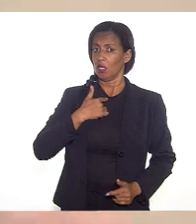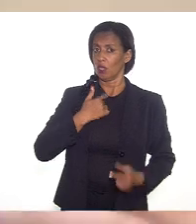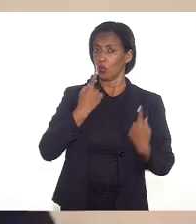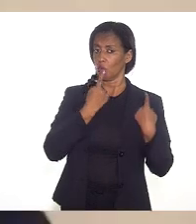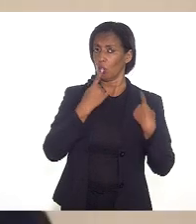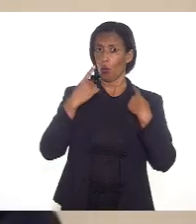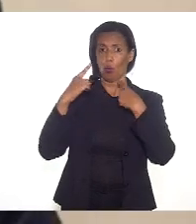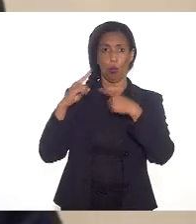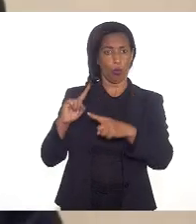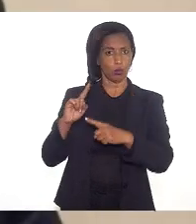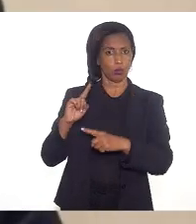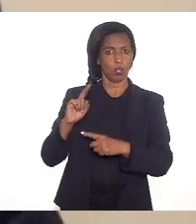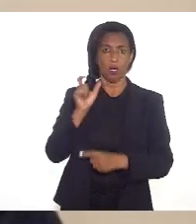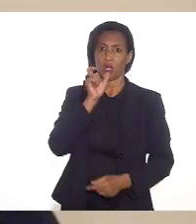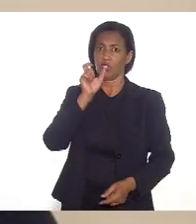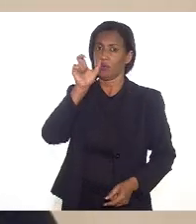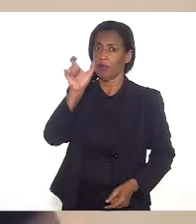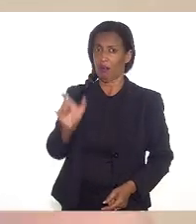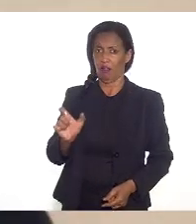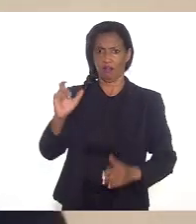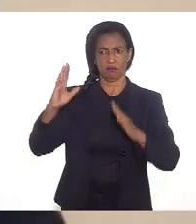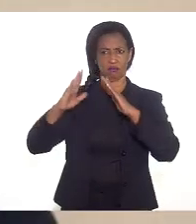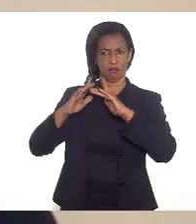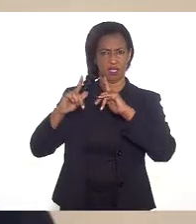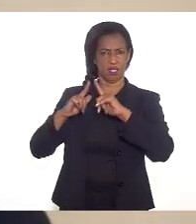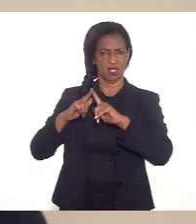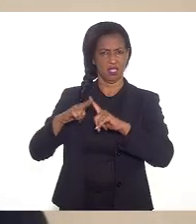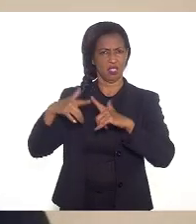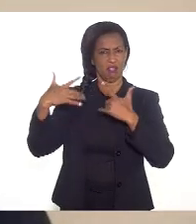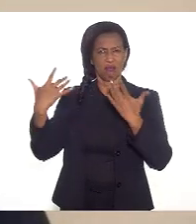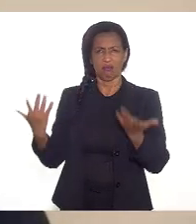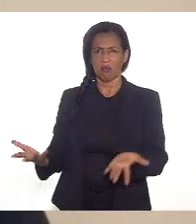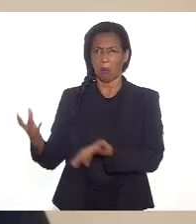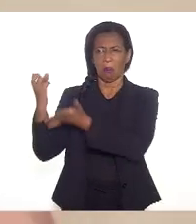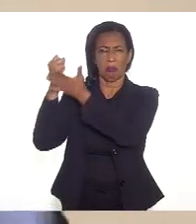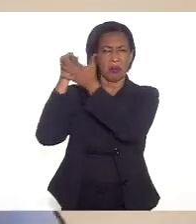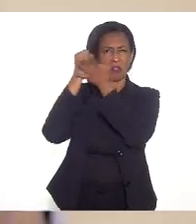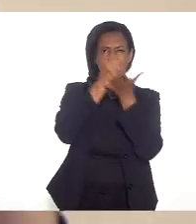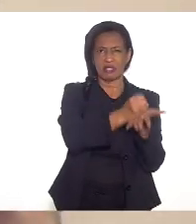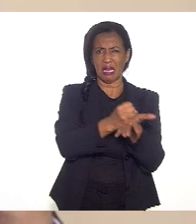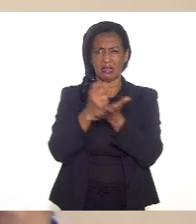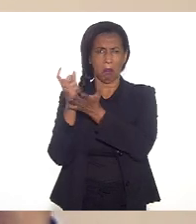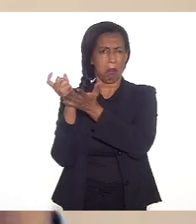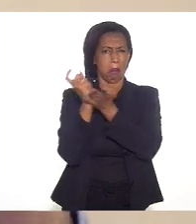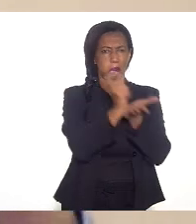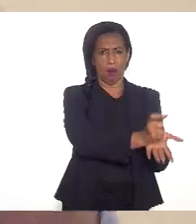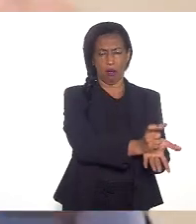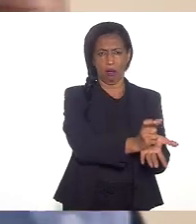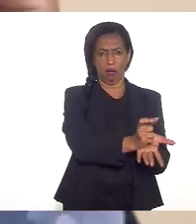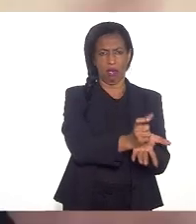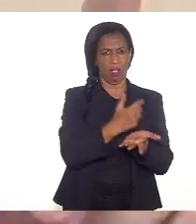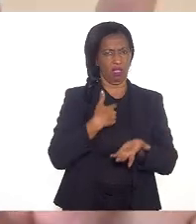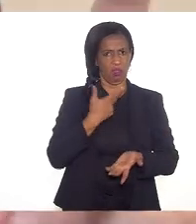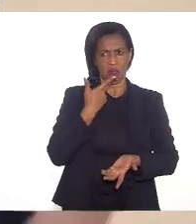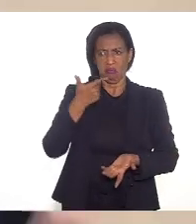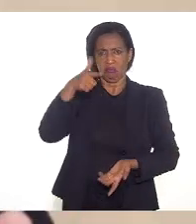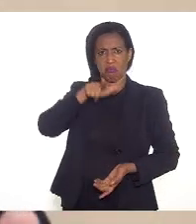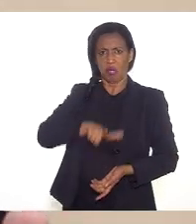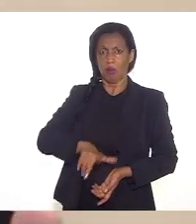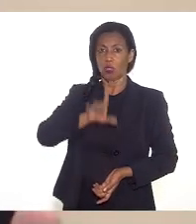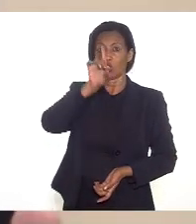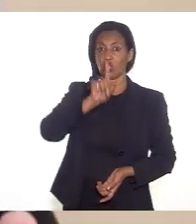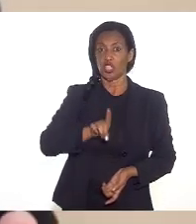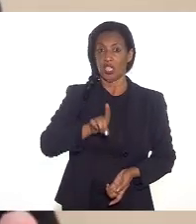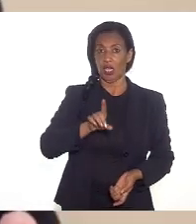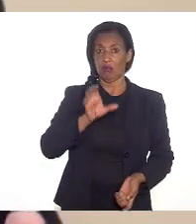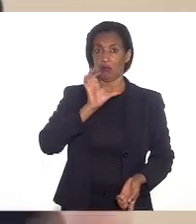quero repeti-las aqui, tão agressivas, as quais não remontam o direito à cidadania e